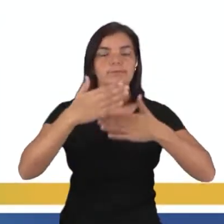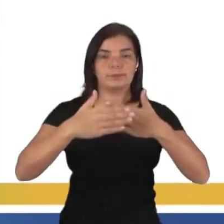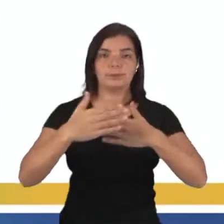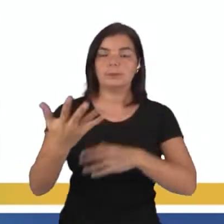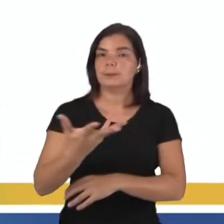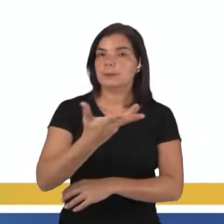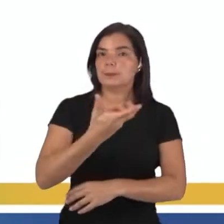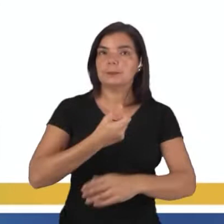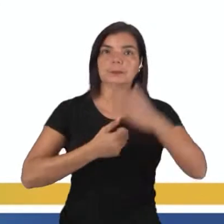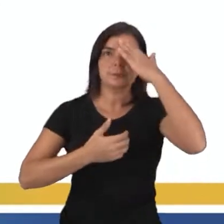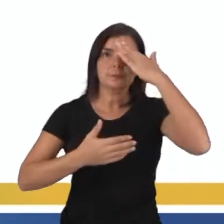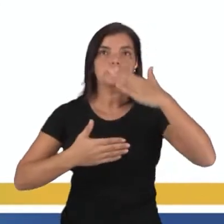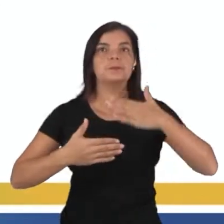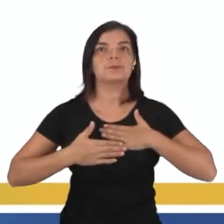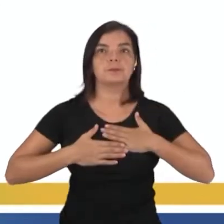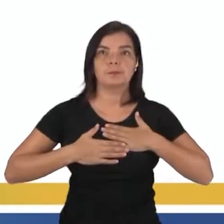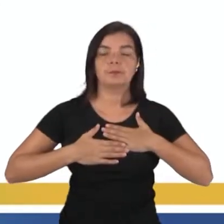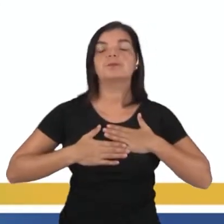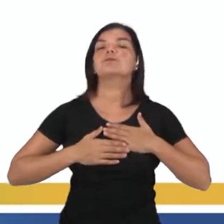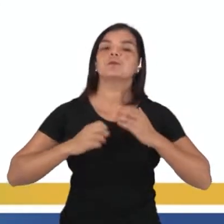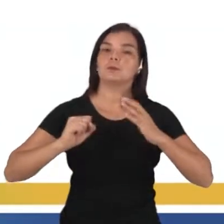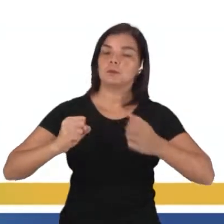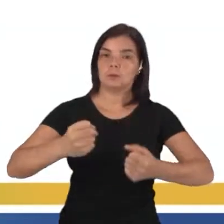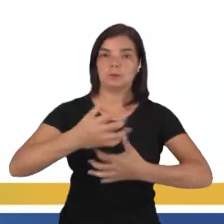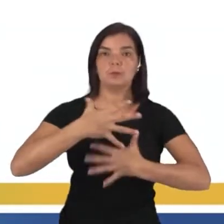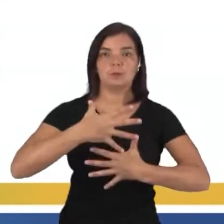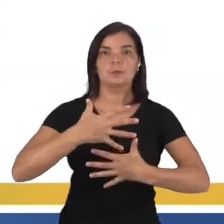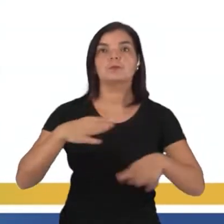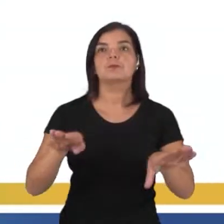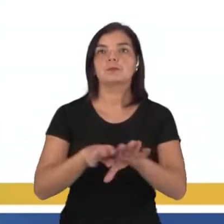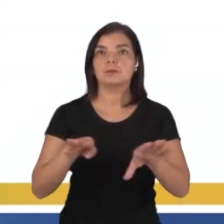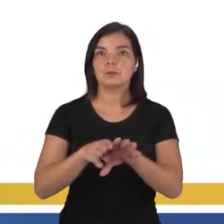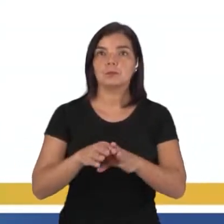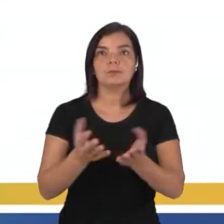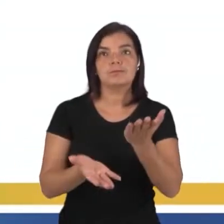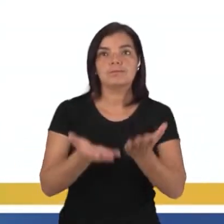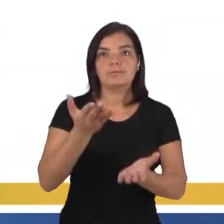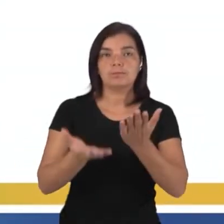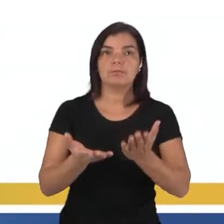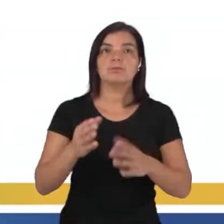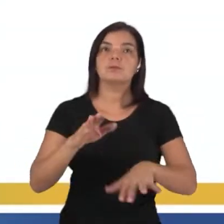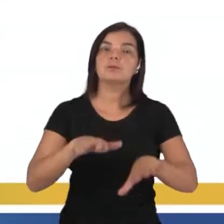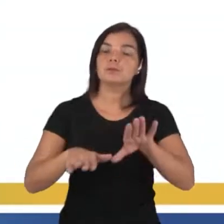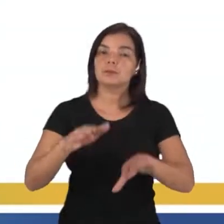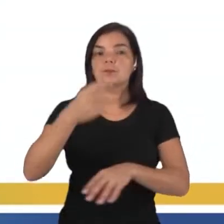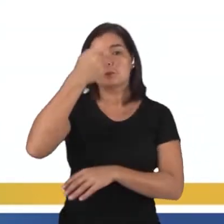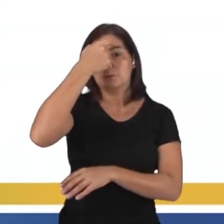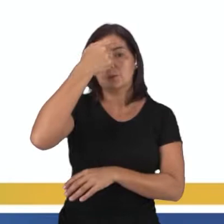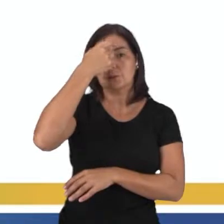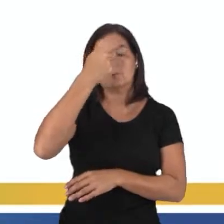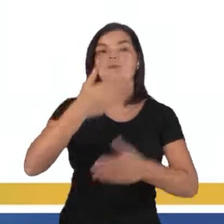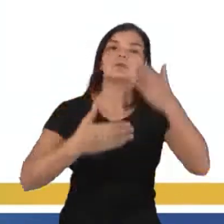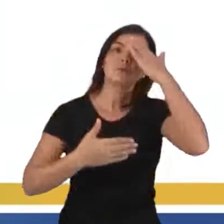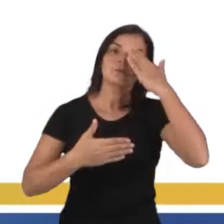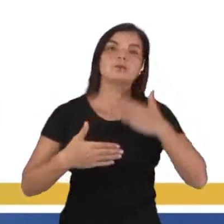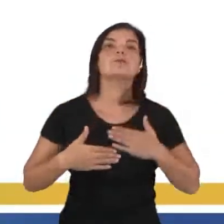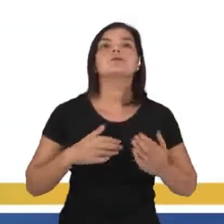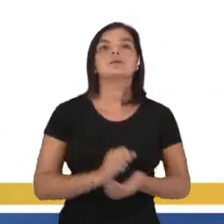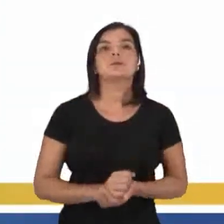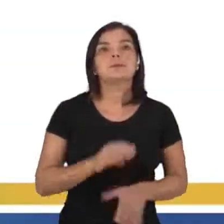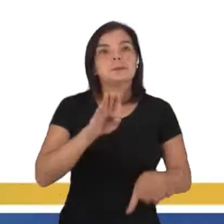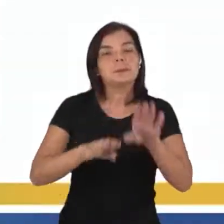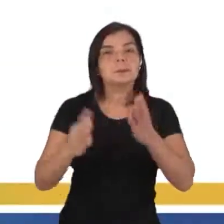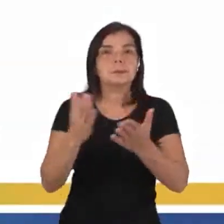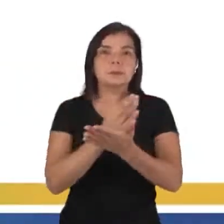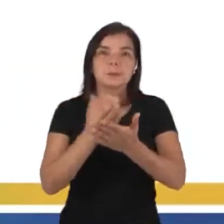habilidades corporais, como coordenação motora, equilíbrio, flexibilidade e consciência corporal. Apesar